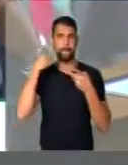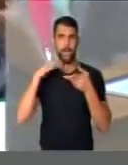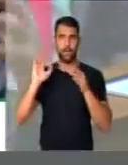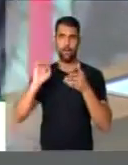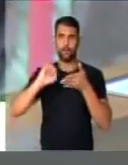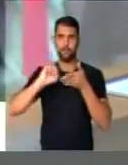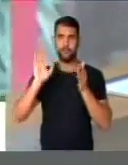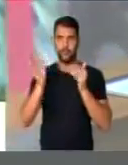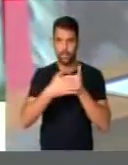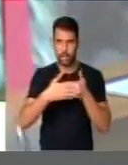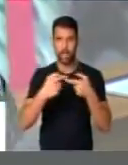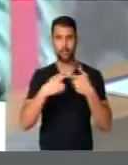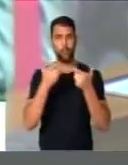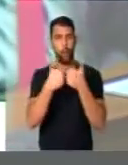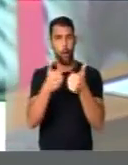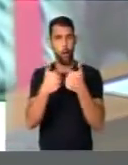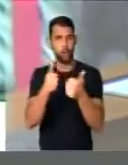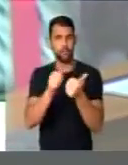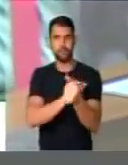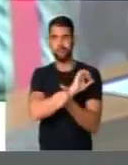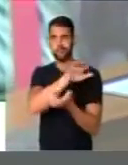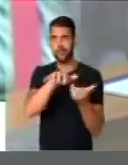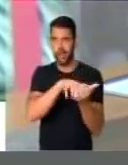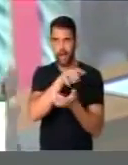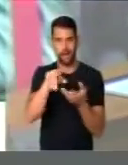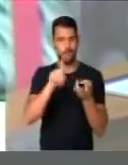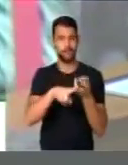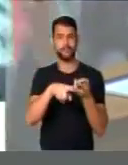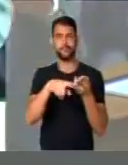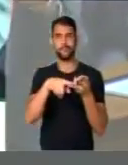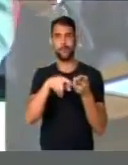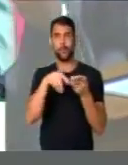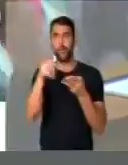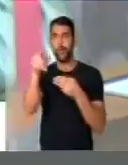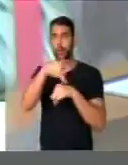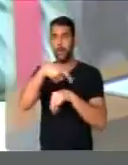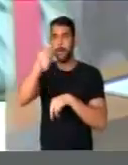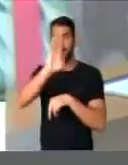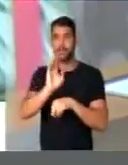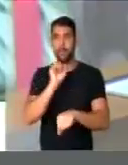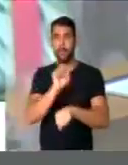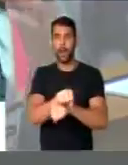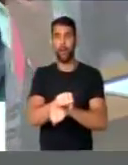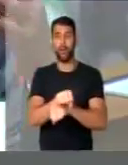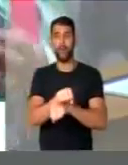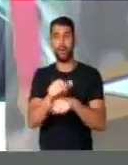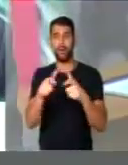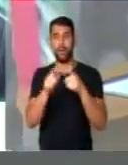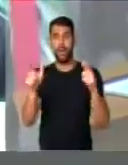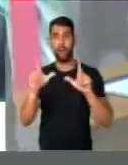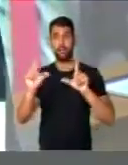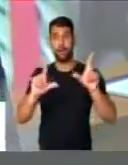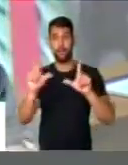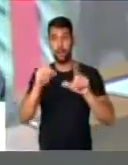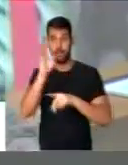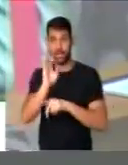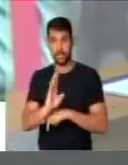bancos, transporte coletivo, enfim, o país parou e a grande